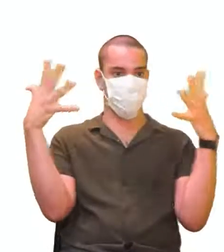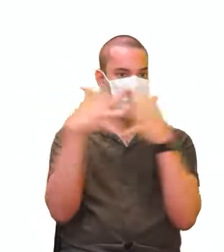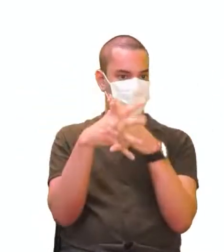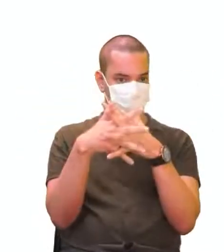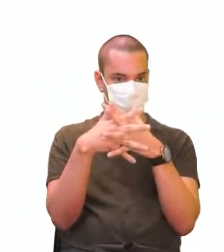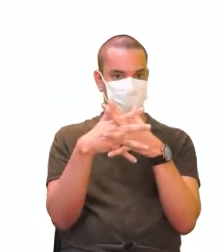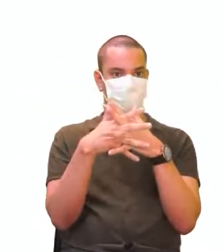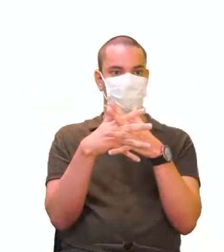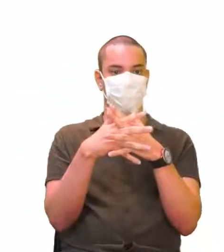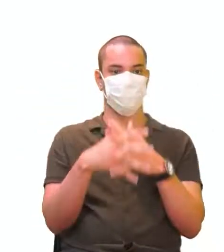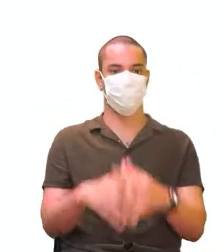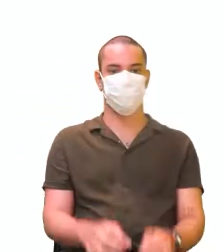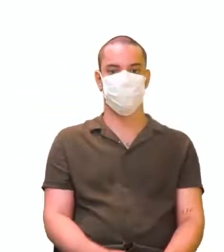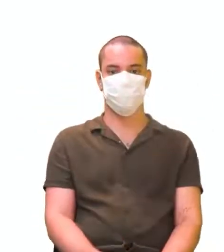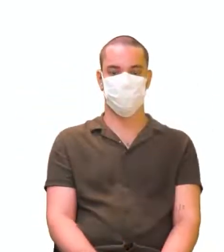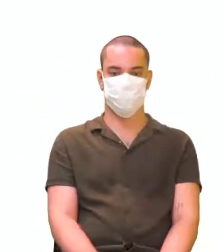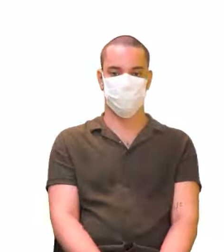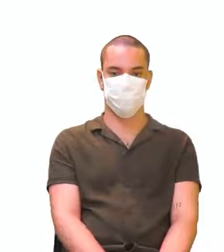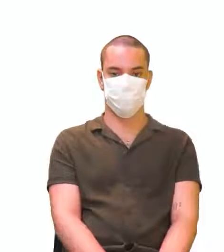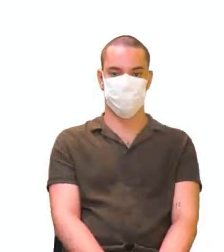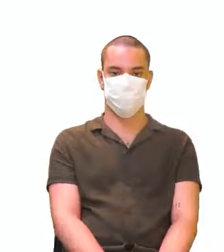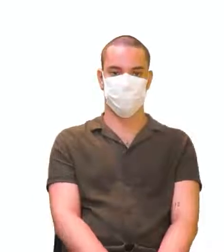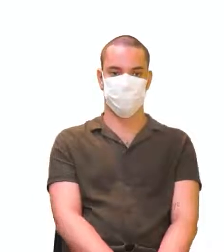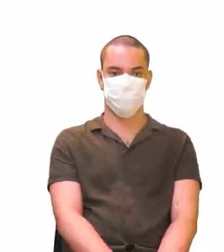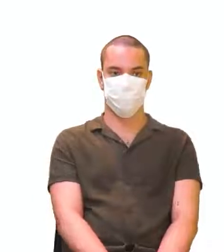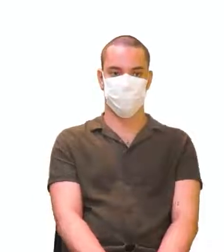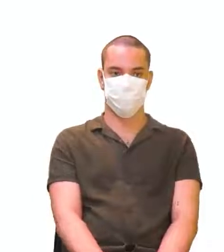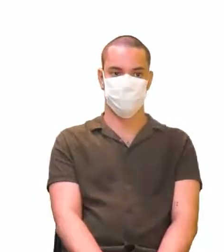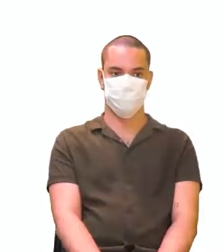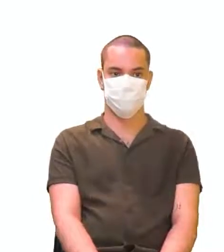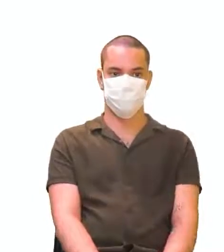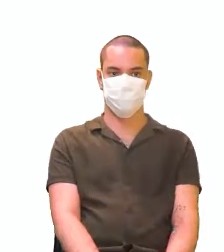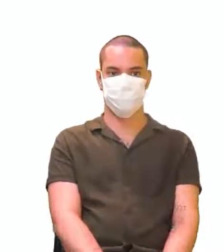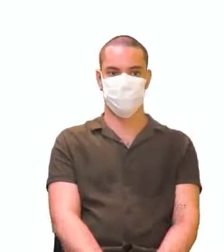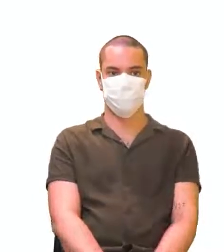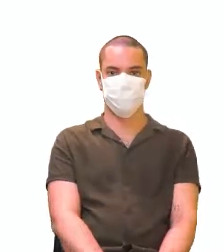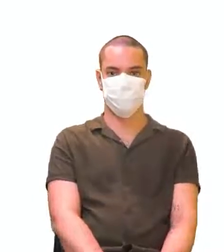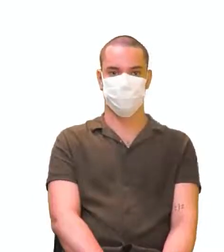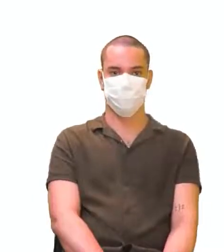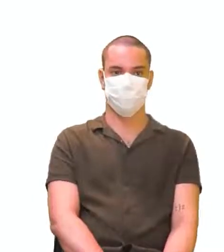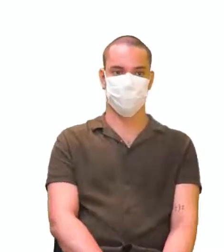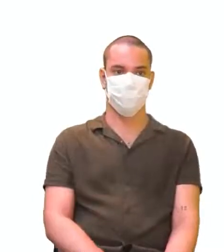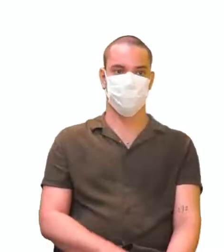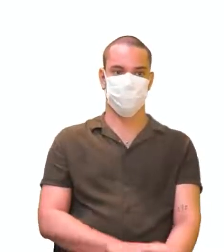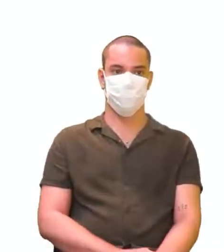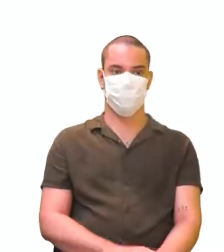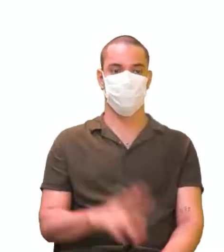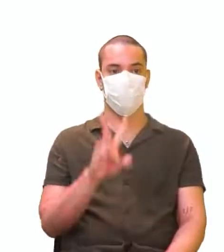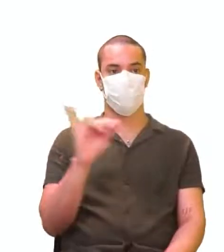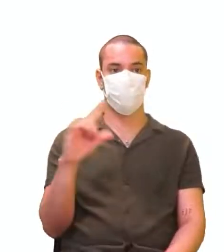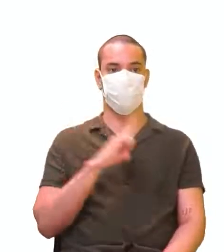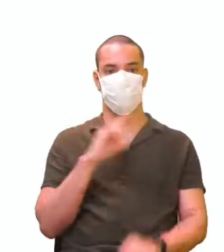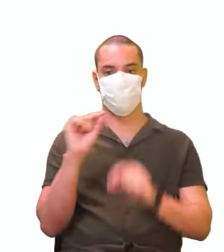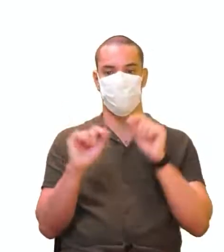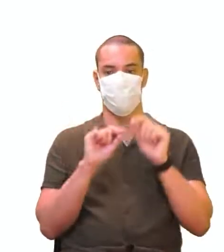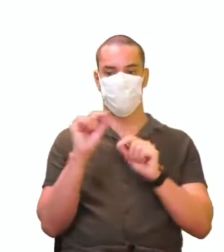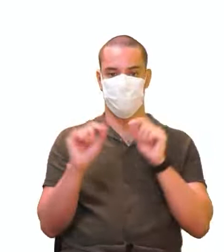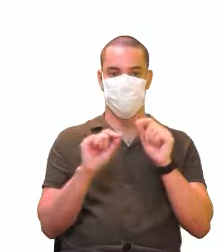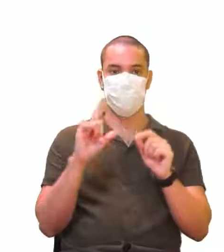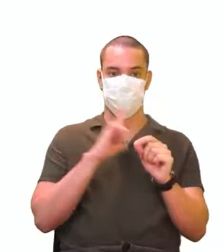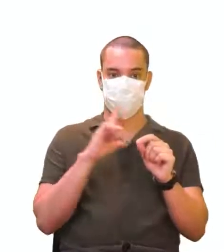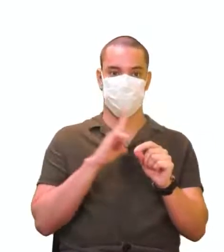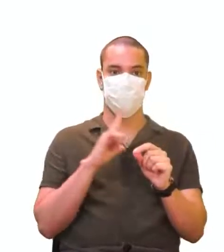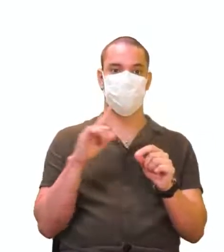um. Né? Gente, olha só, o indivíduo 6, tá? Ele vai ter os genes